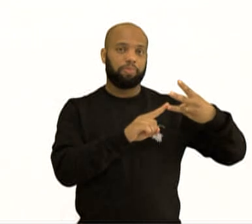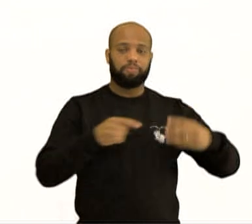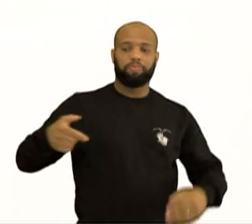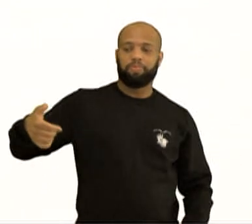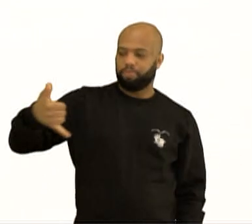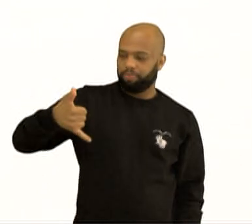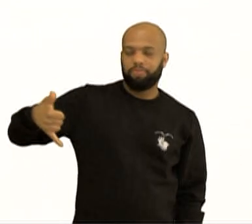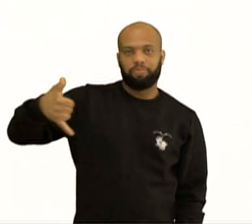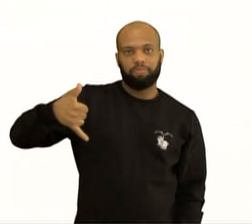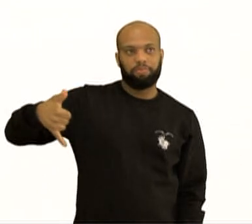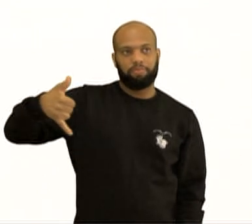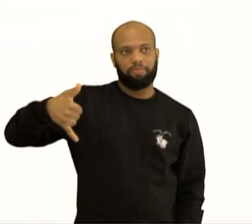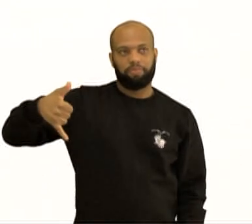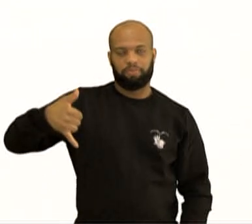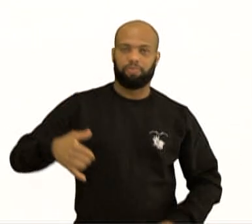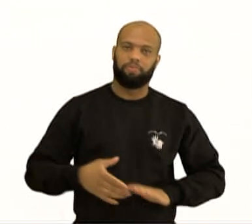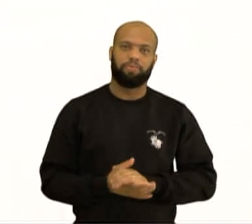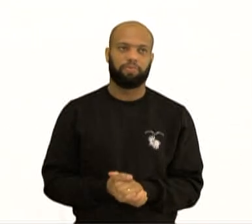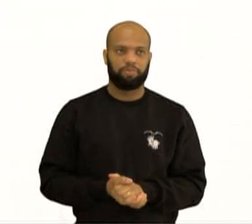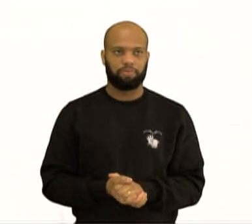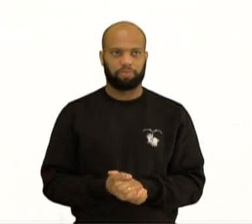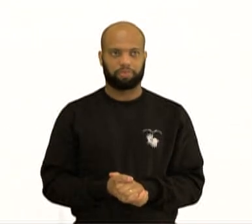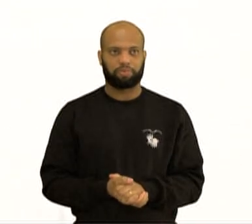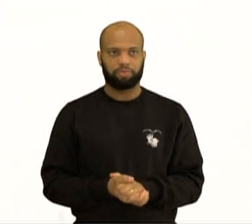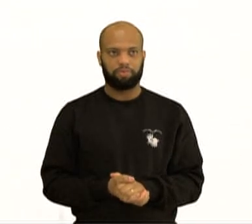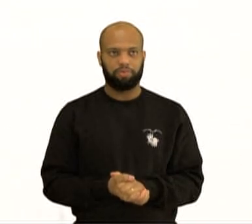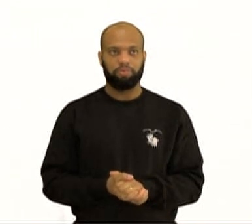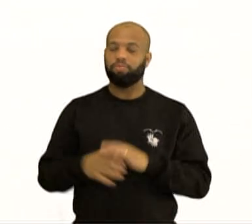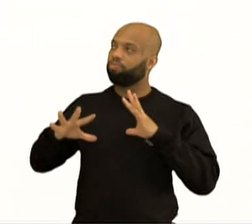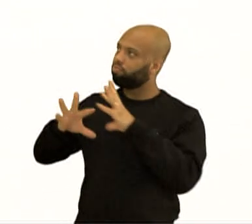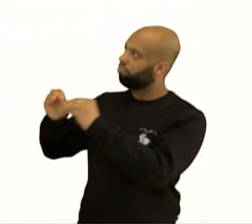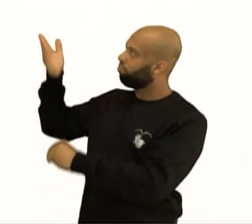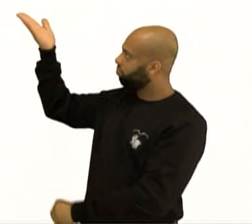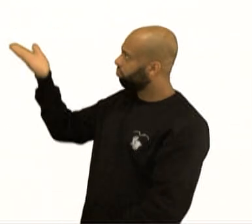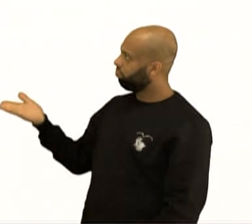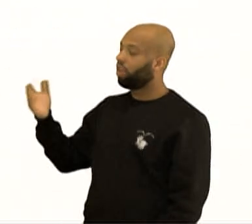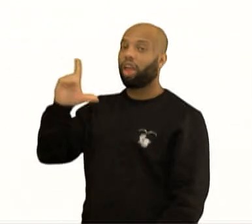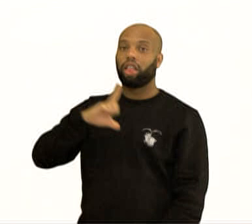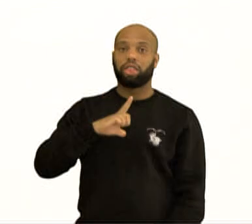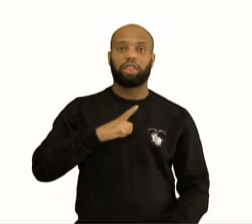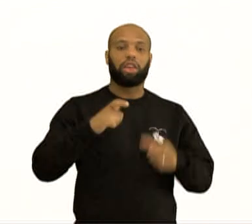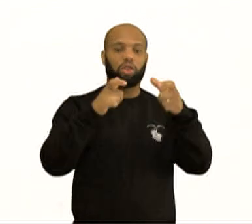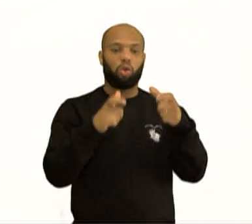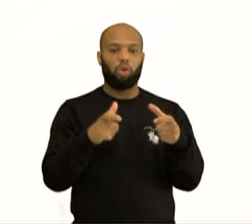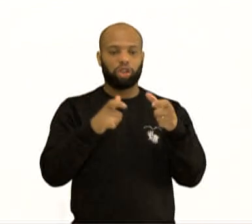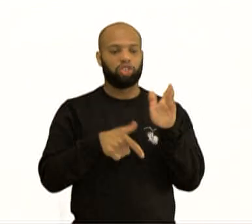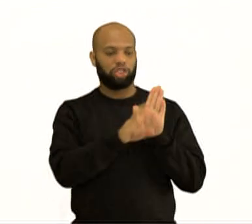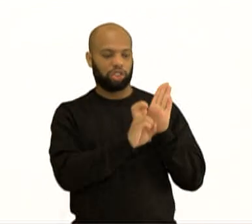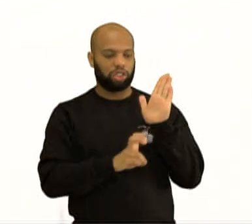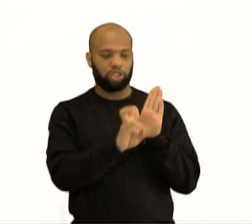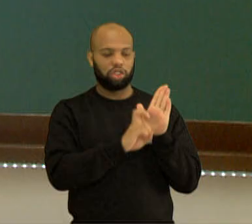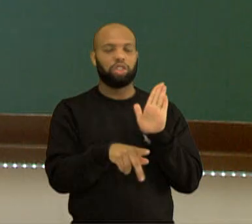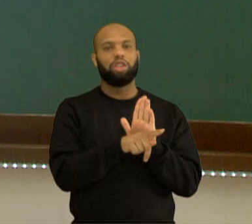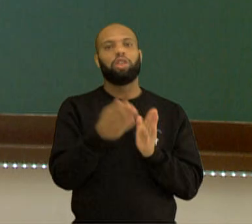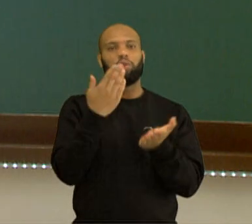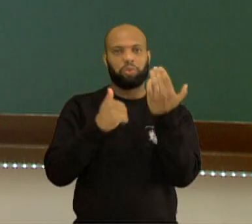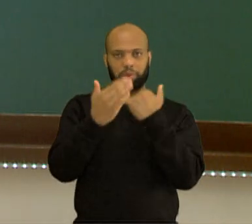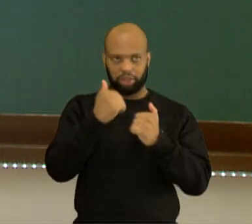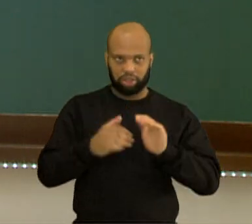conhecido como as gorduras. E todas essas fontes energéticas vêm dos alimentos que